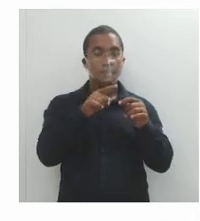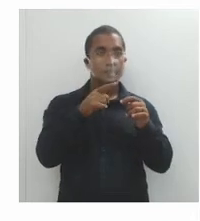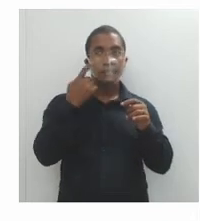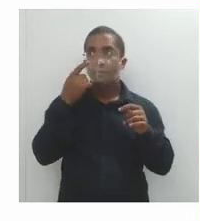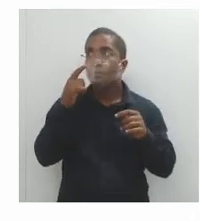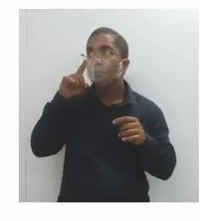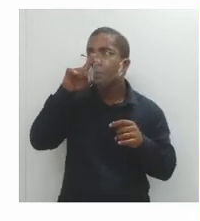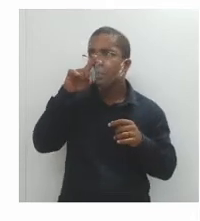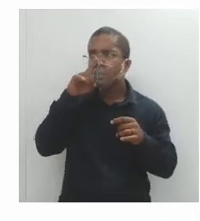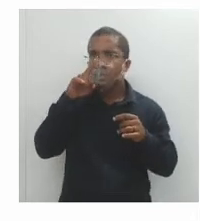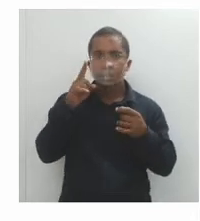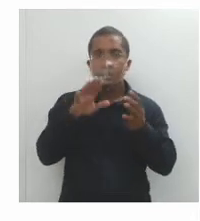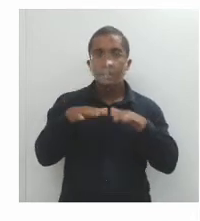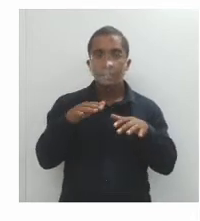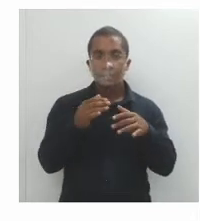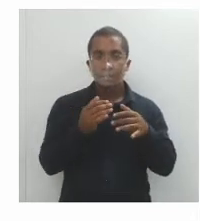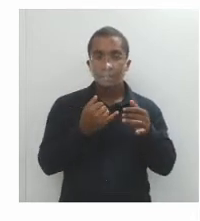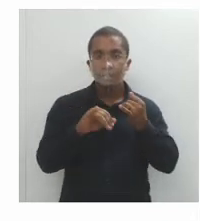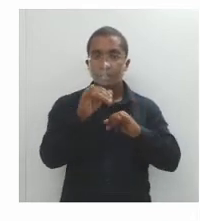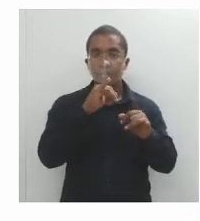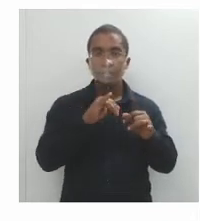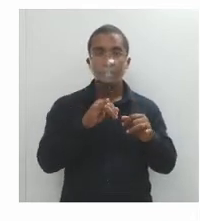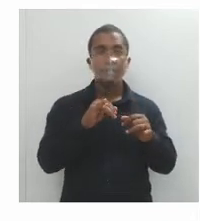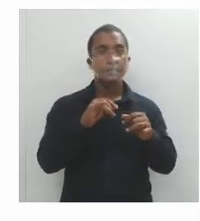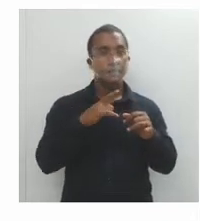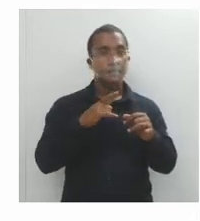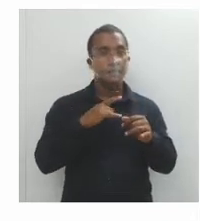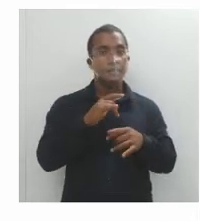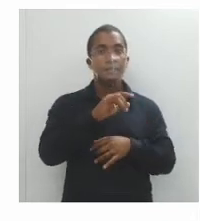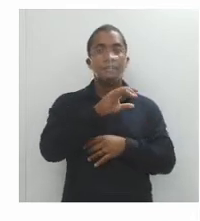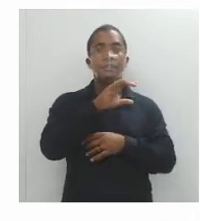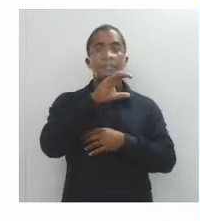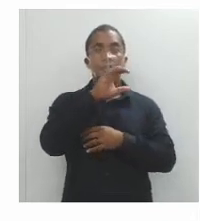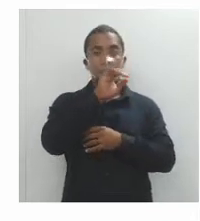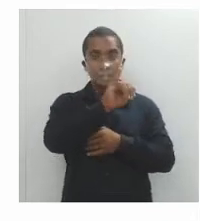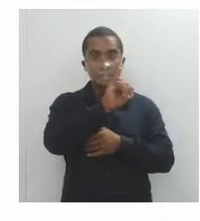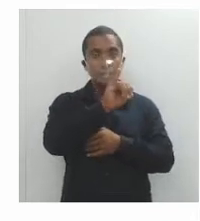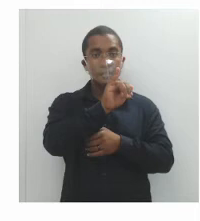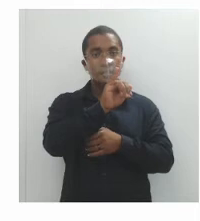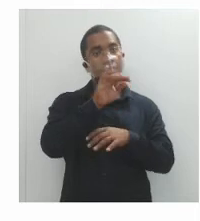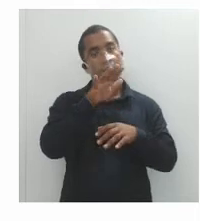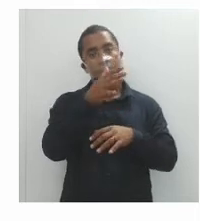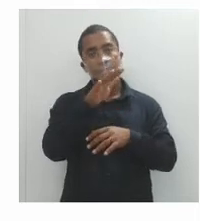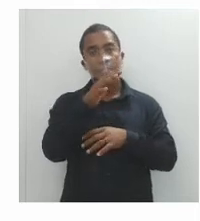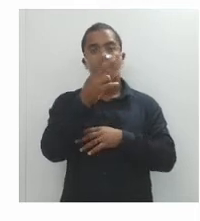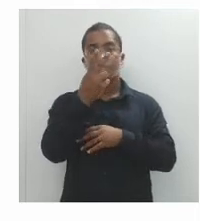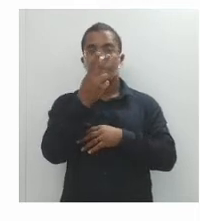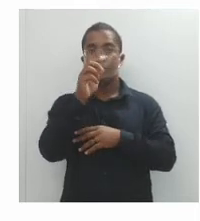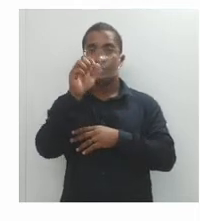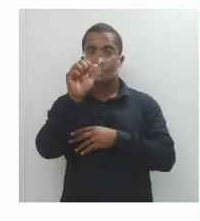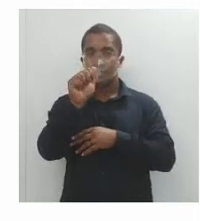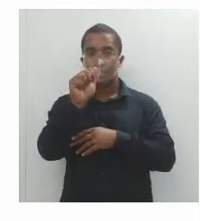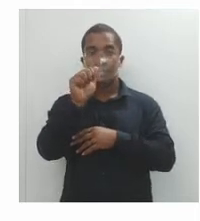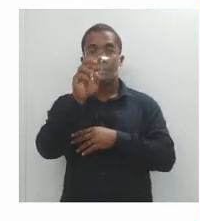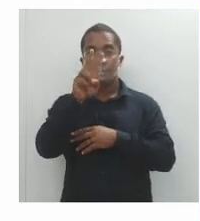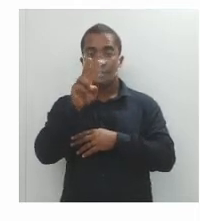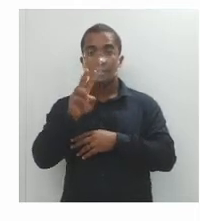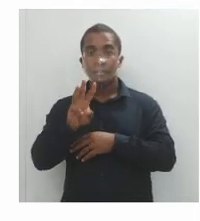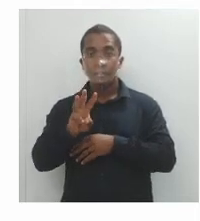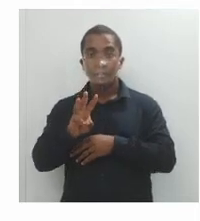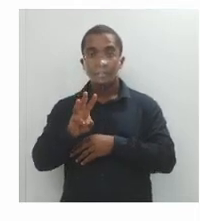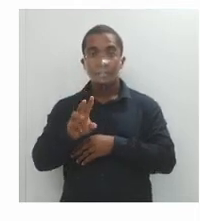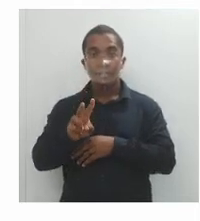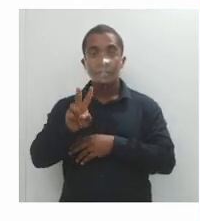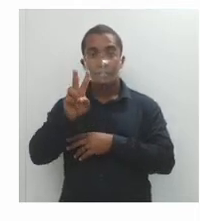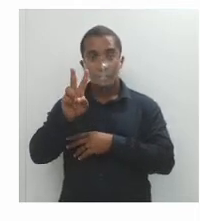uma corrente em torno de 2 amperes e uma voltagem de 600 volts. O quadro apresenta a potência